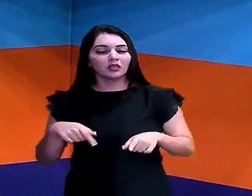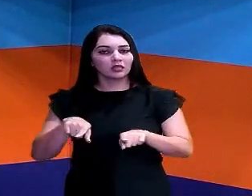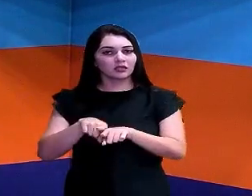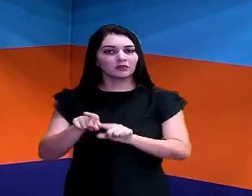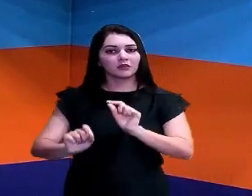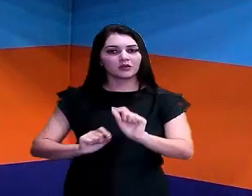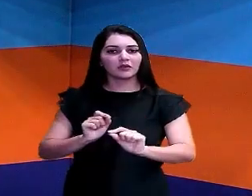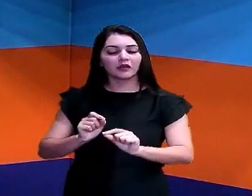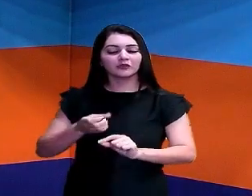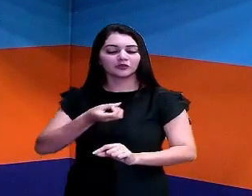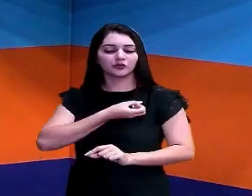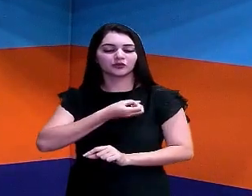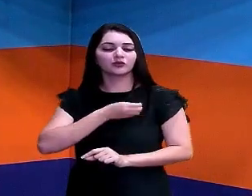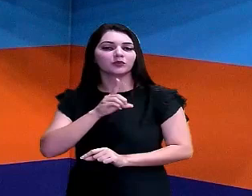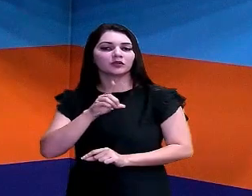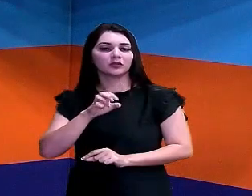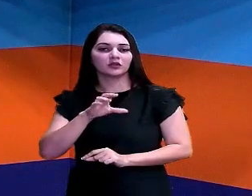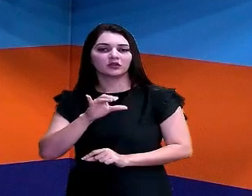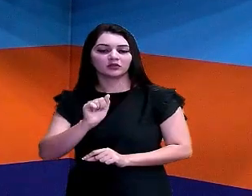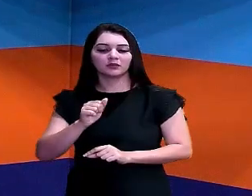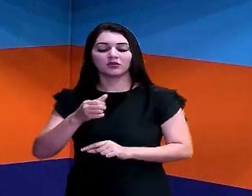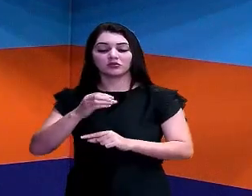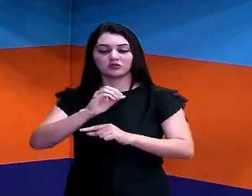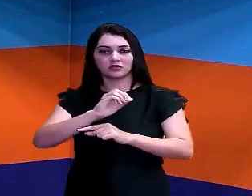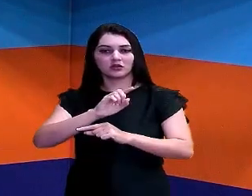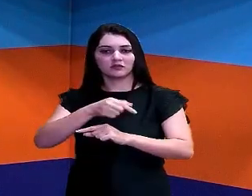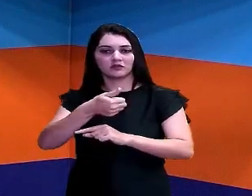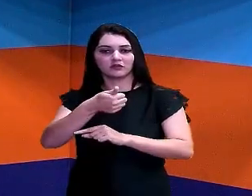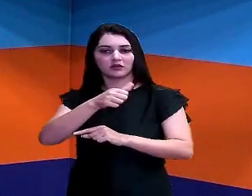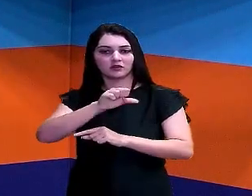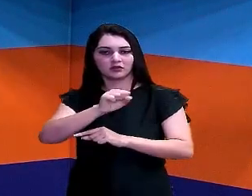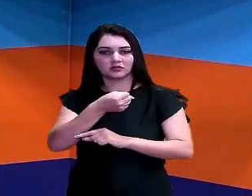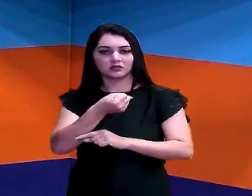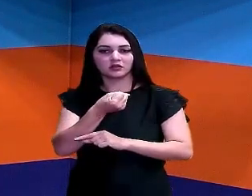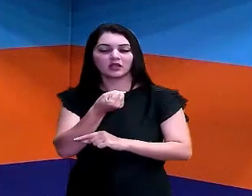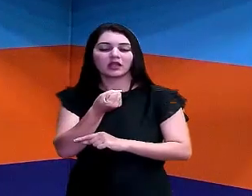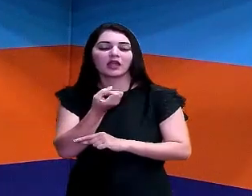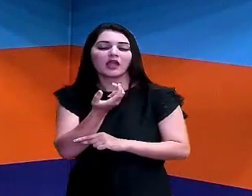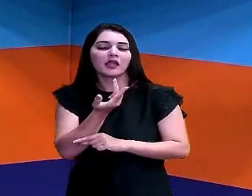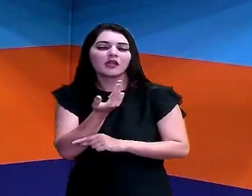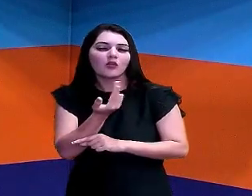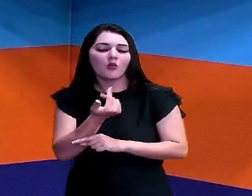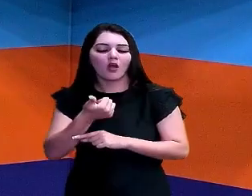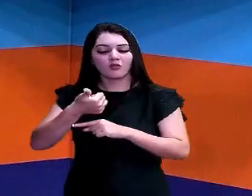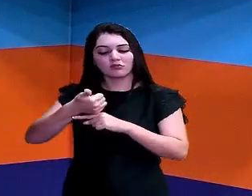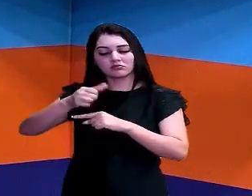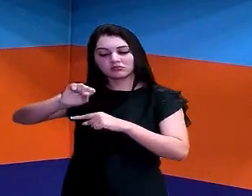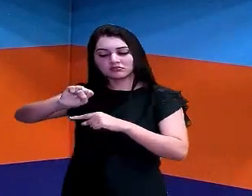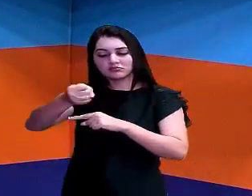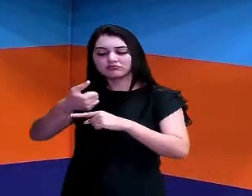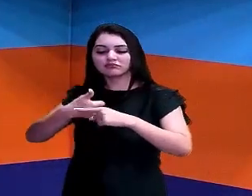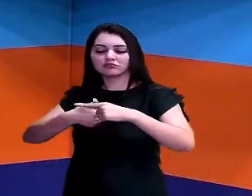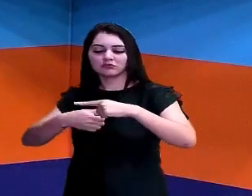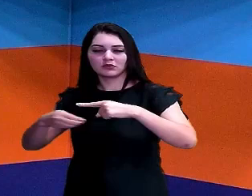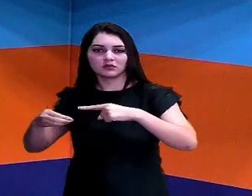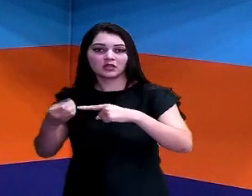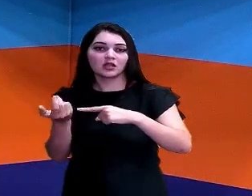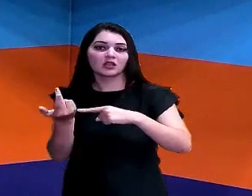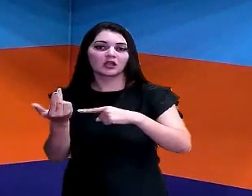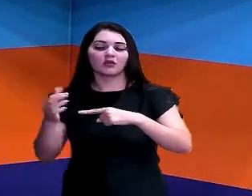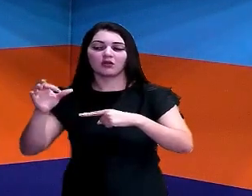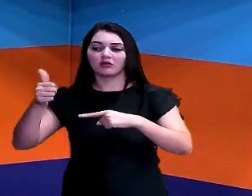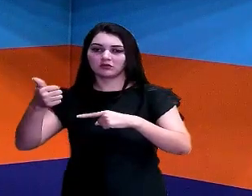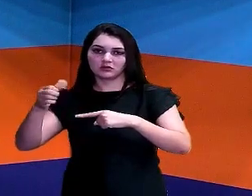também de número decimal. O 0,18 é a mesma coisa que 18 sobre 100, que é igual a 18%. Então,